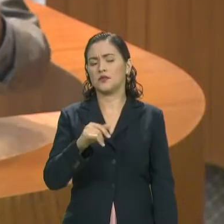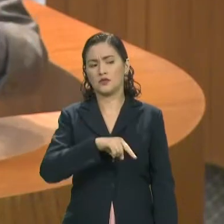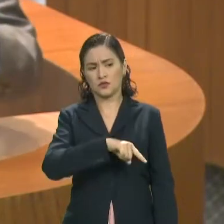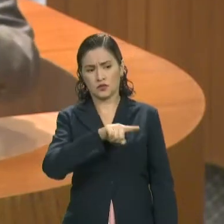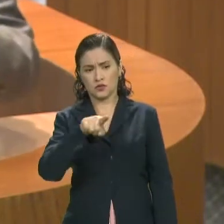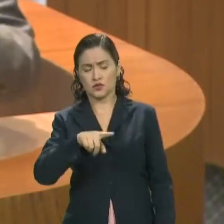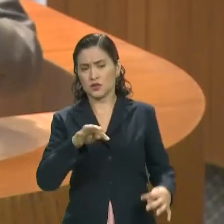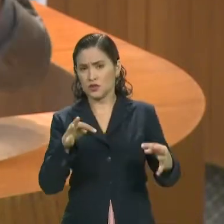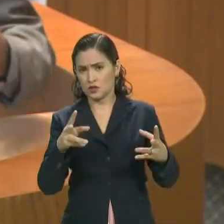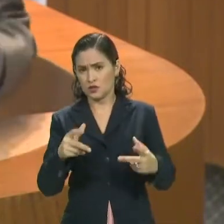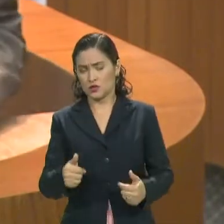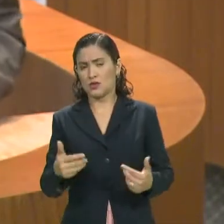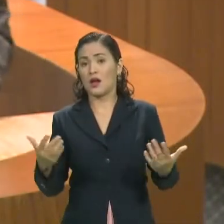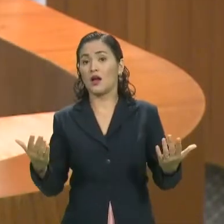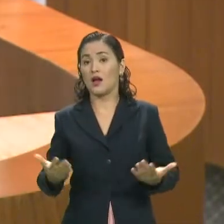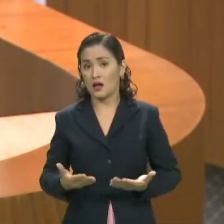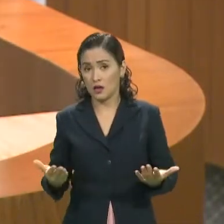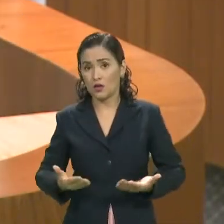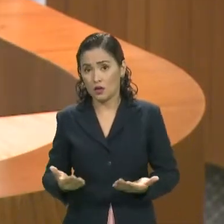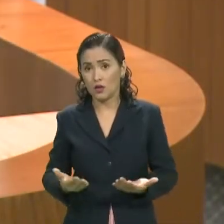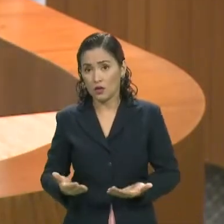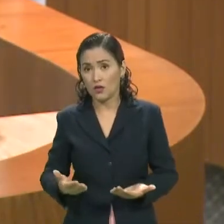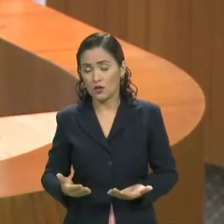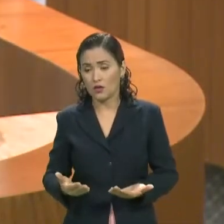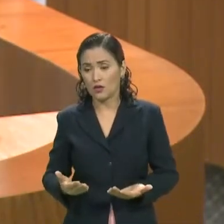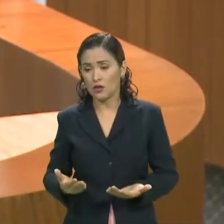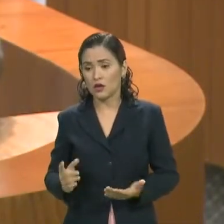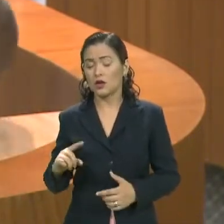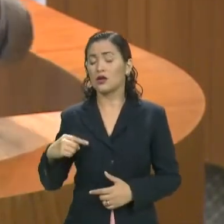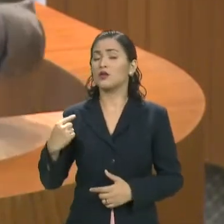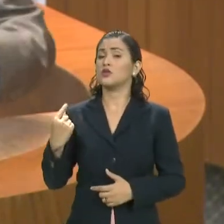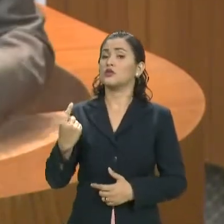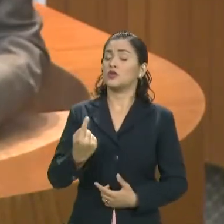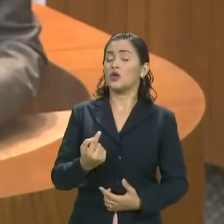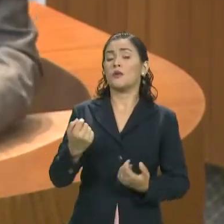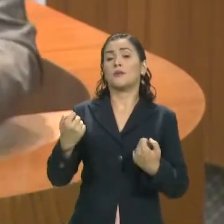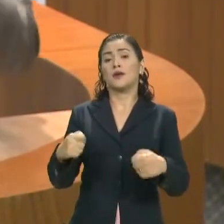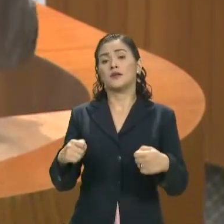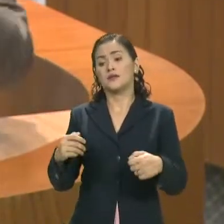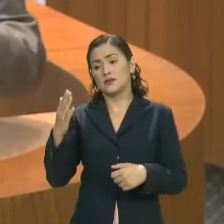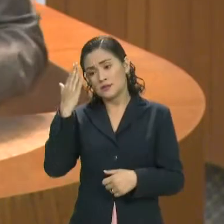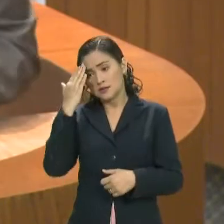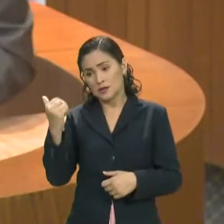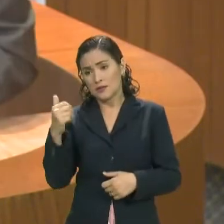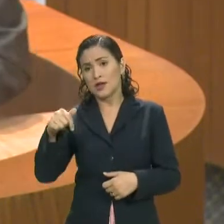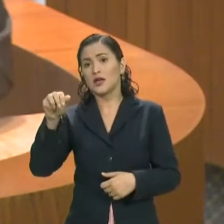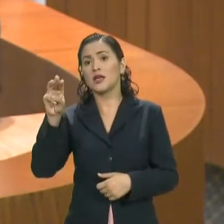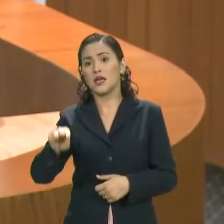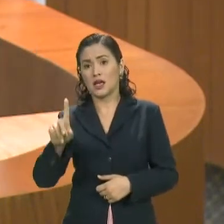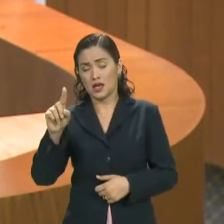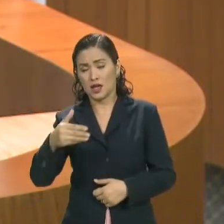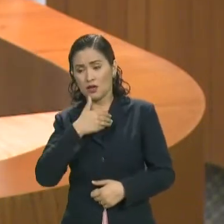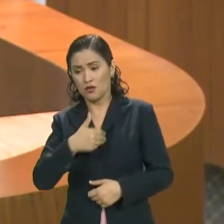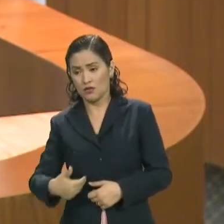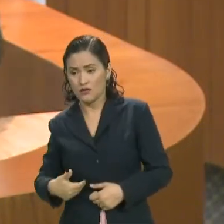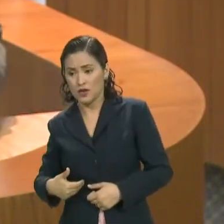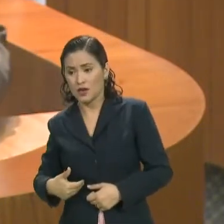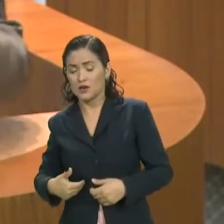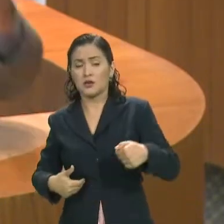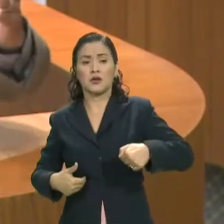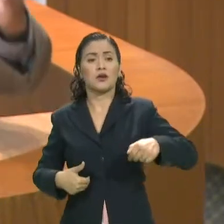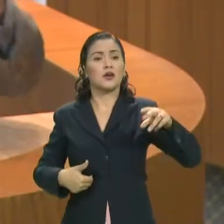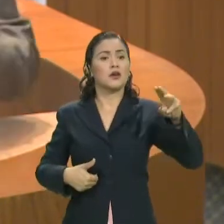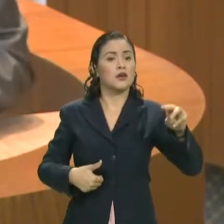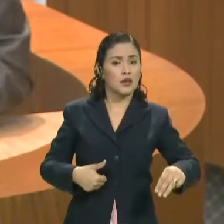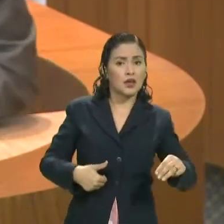agora saber de fato quem é governo e quem é oposição. Eu